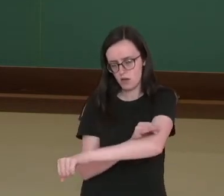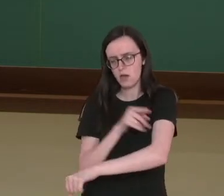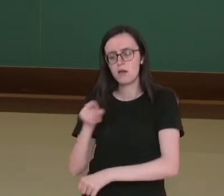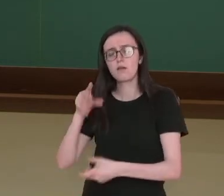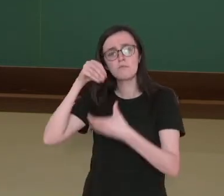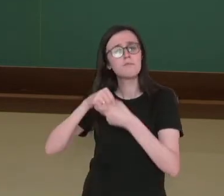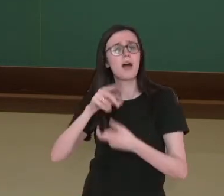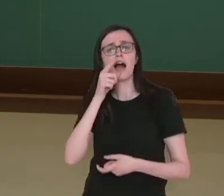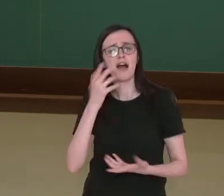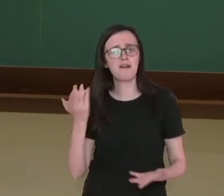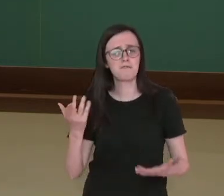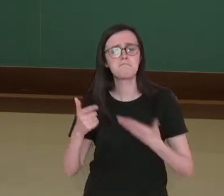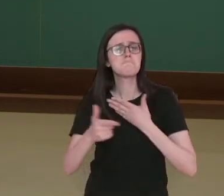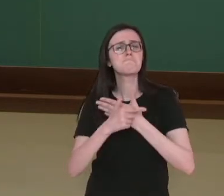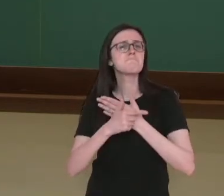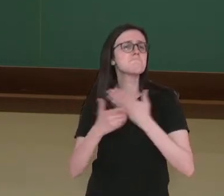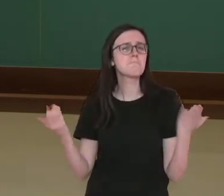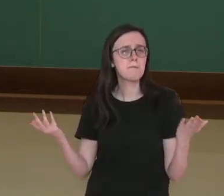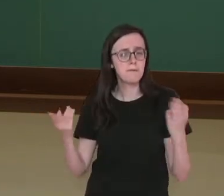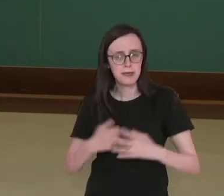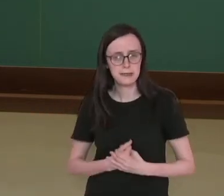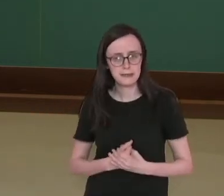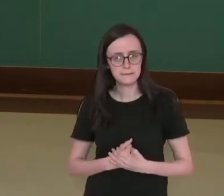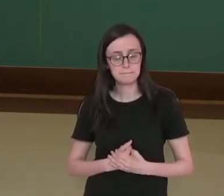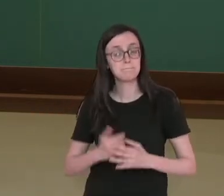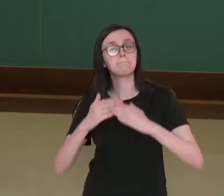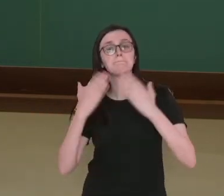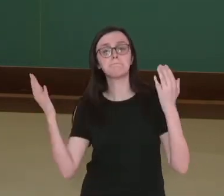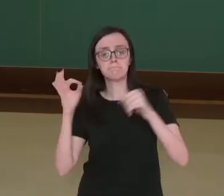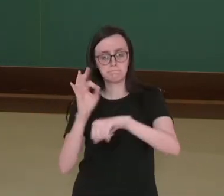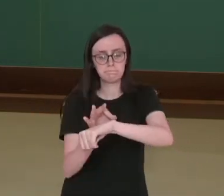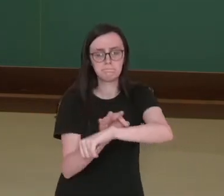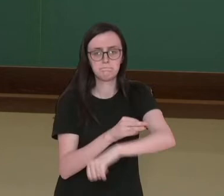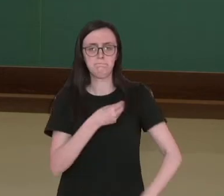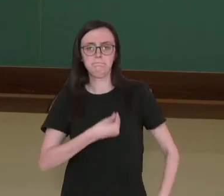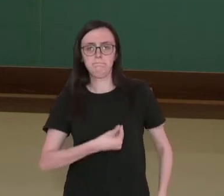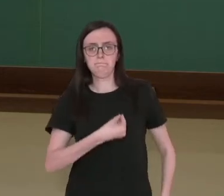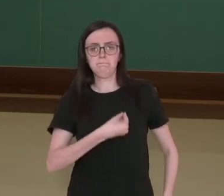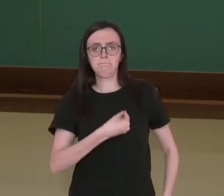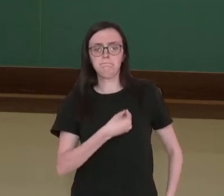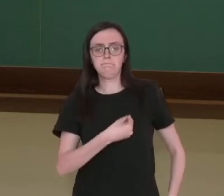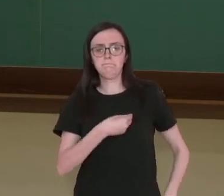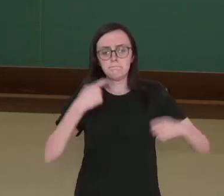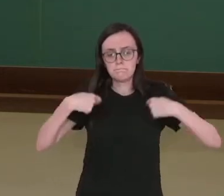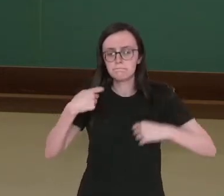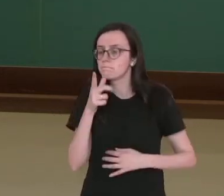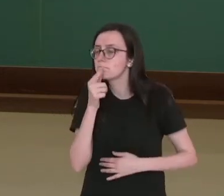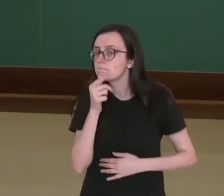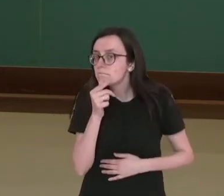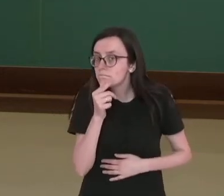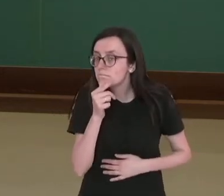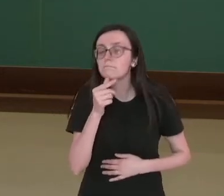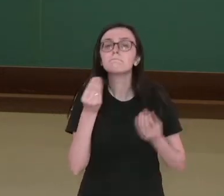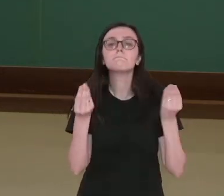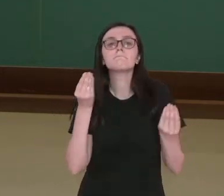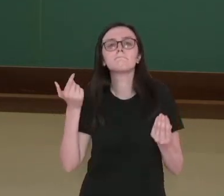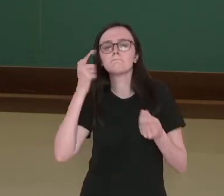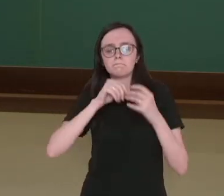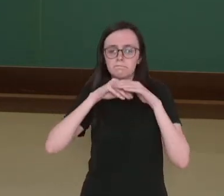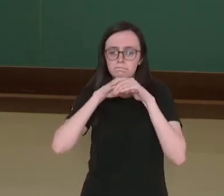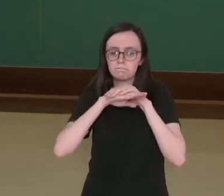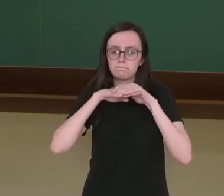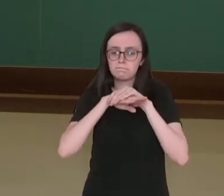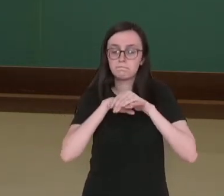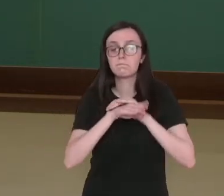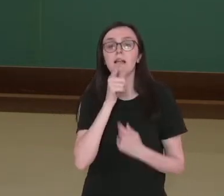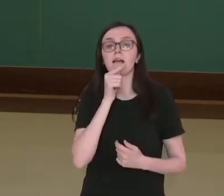armazena água? Qual que é a função dela? Quando a célula está precisando de água, ela consegue armazenar